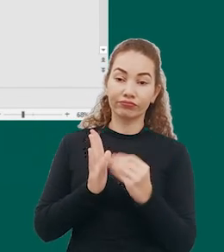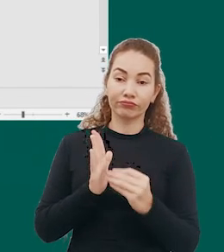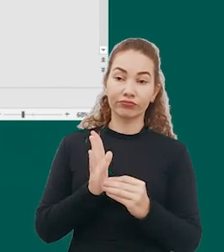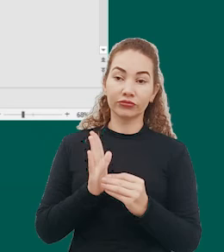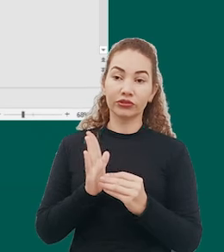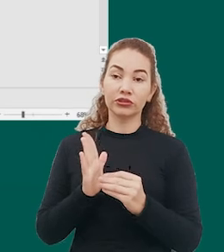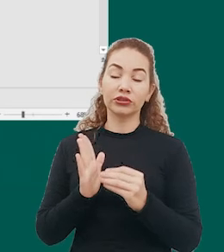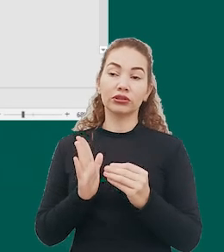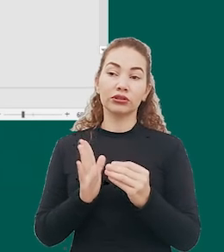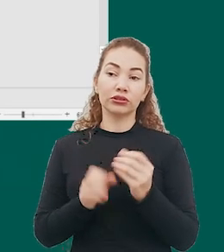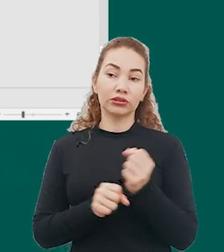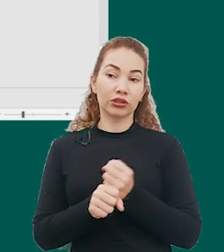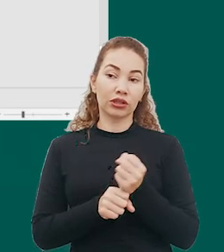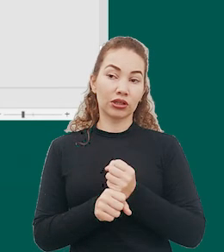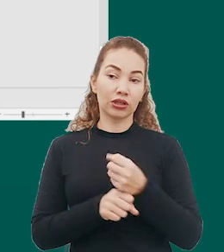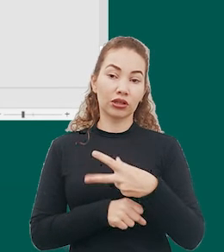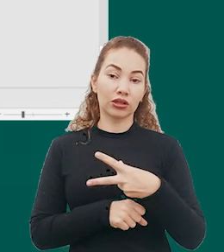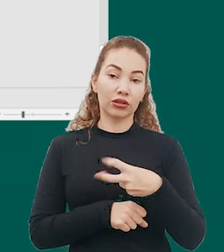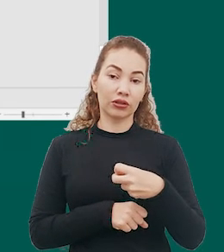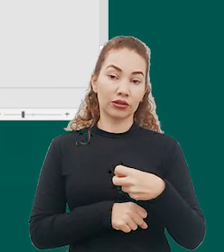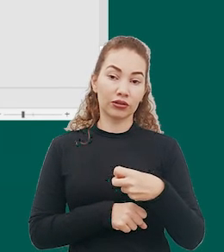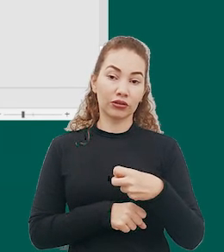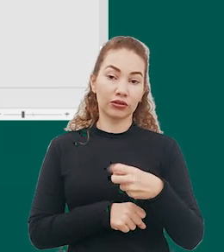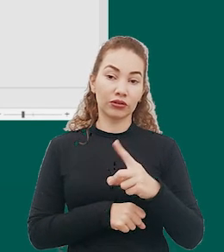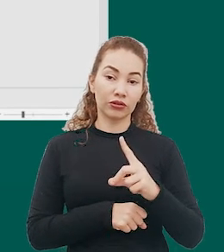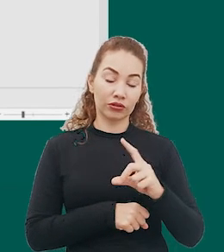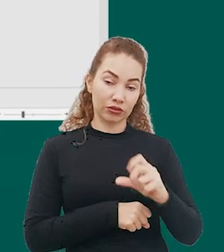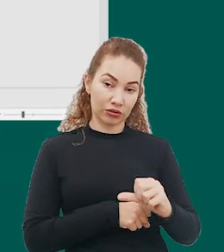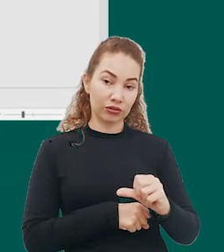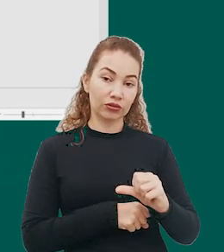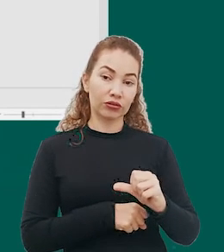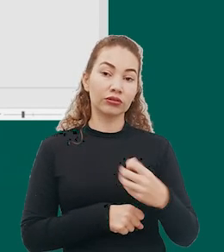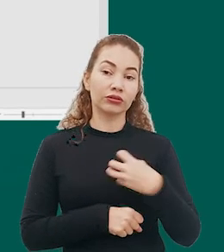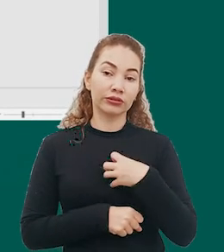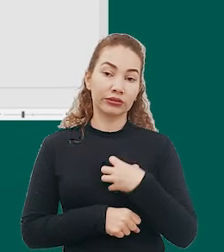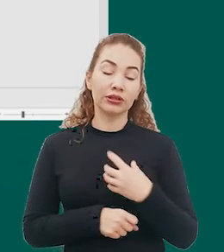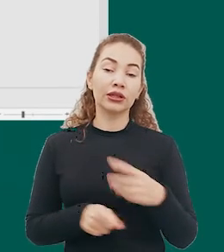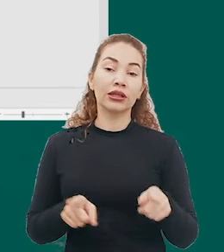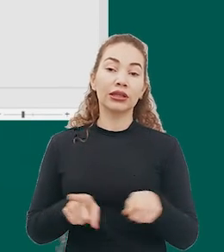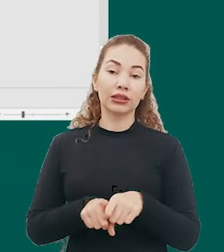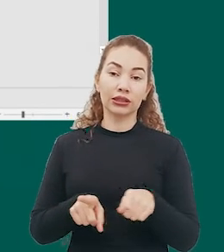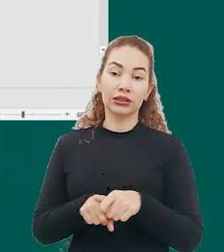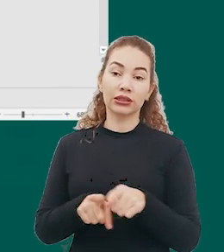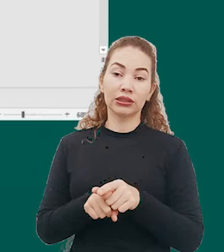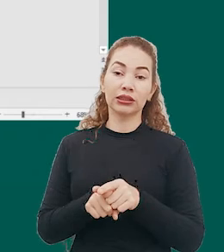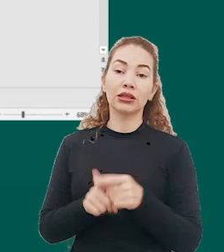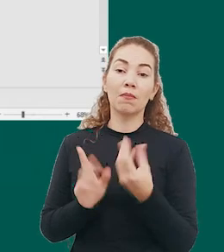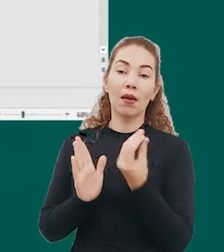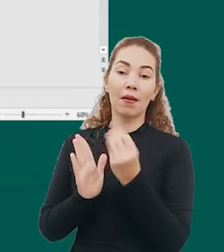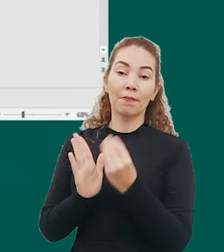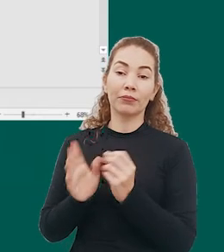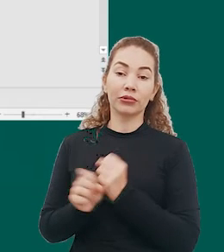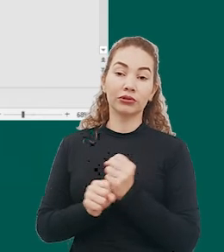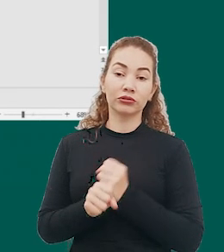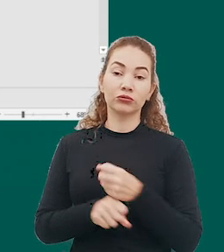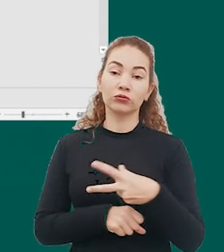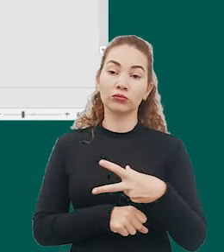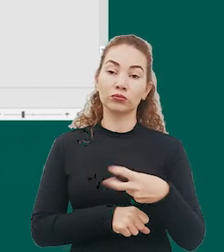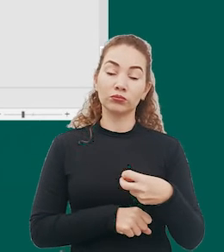coluna referente ao ano de 2019, nesse caso, e vamos estar fazendo os acréscimos para o ano